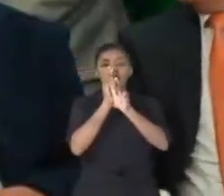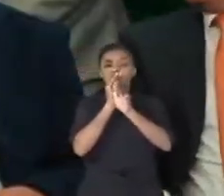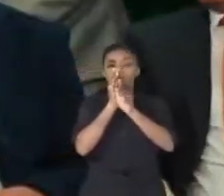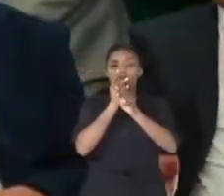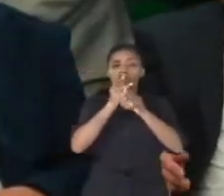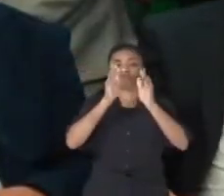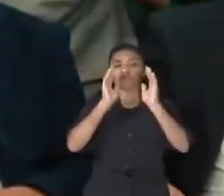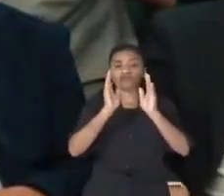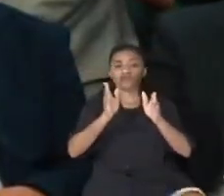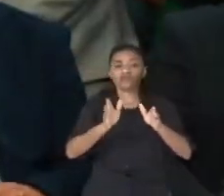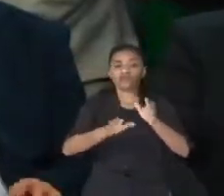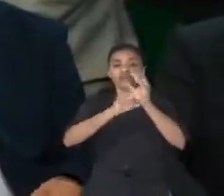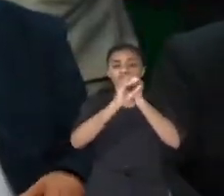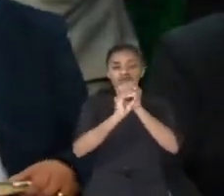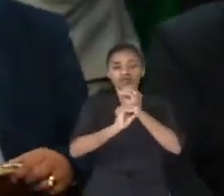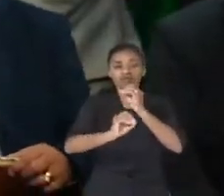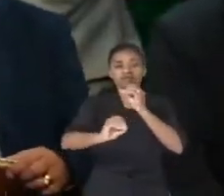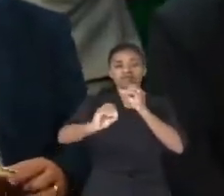aleluia.